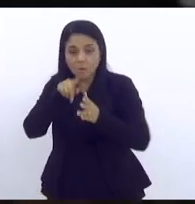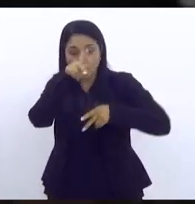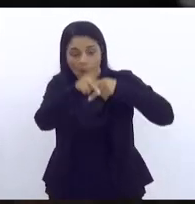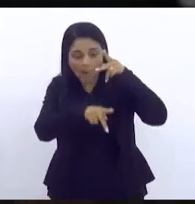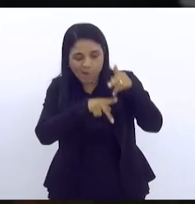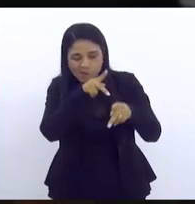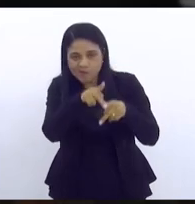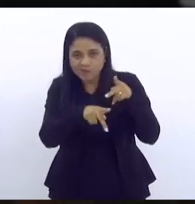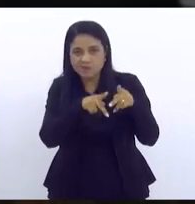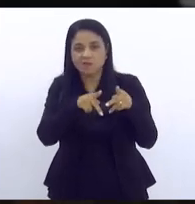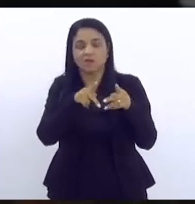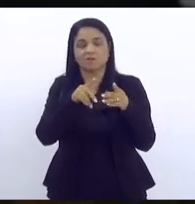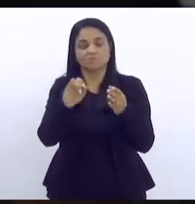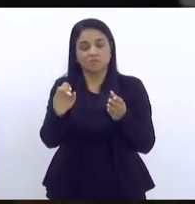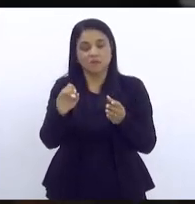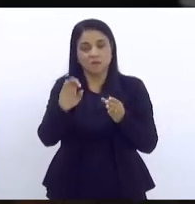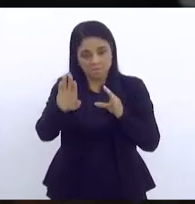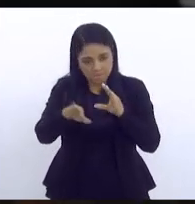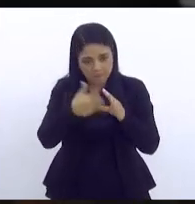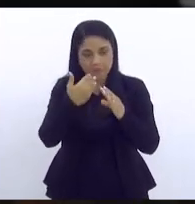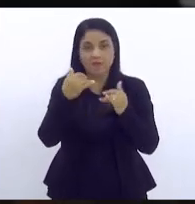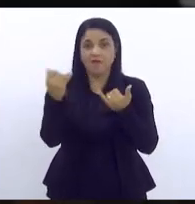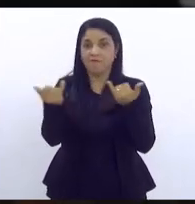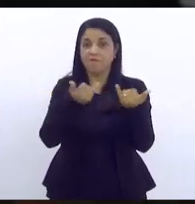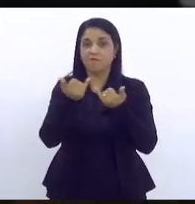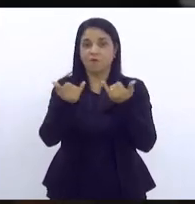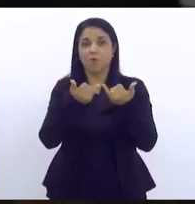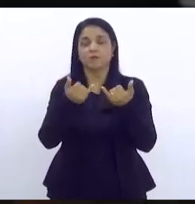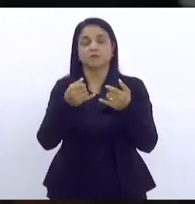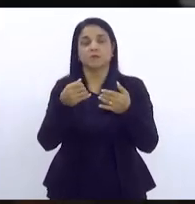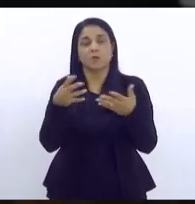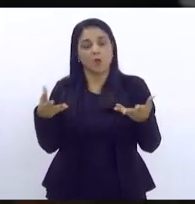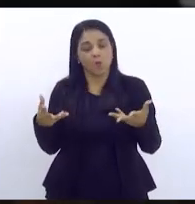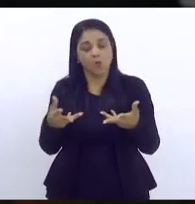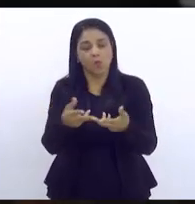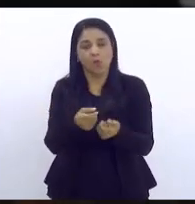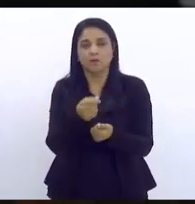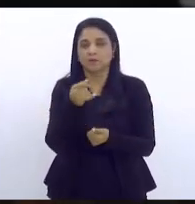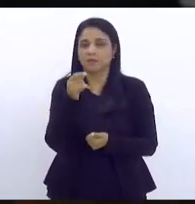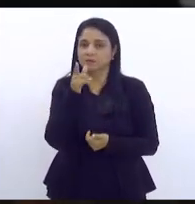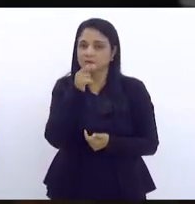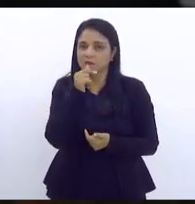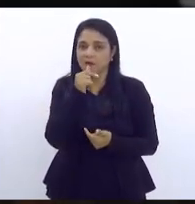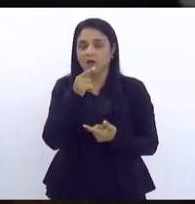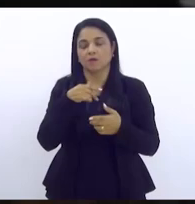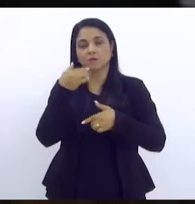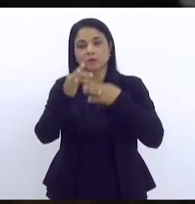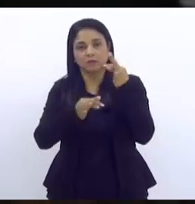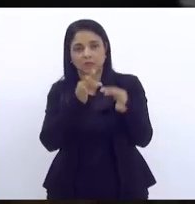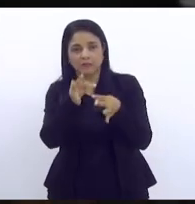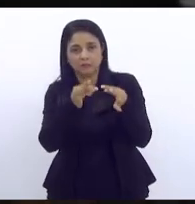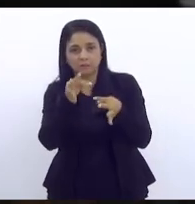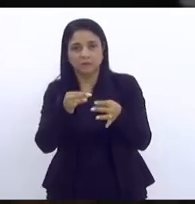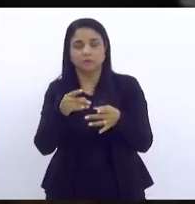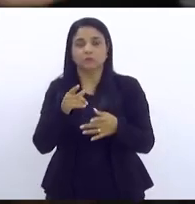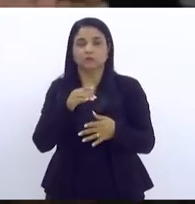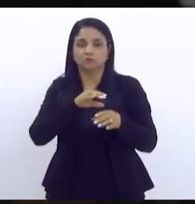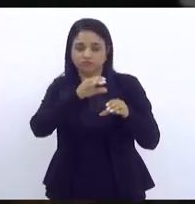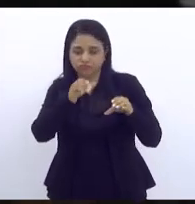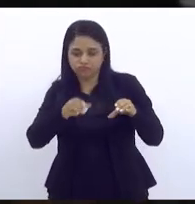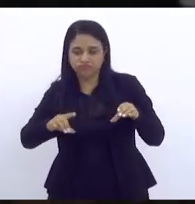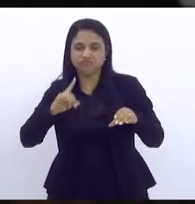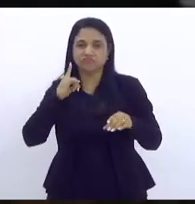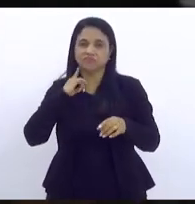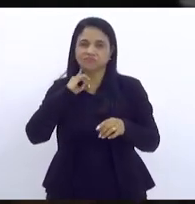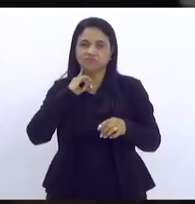informações para essa plataforma de acesso à água à qualidade da água e o tratamento do esgoto isso por exemplo pode nos